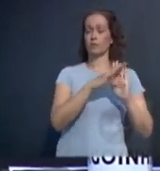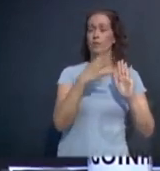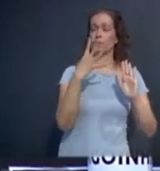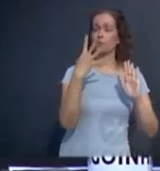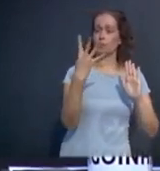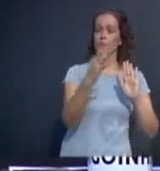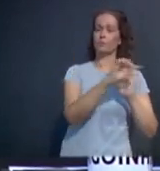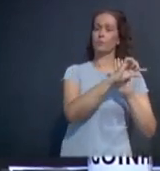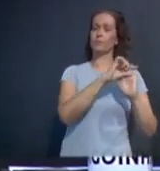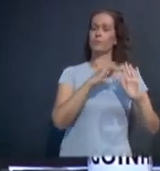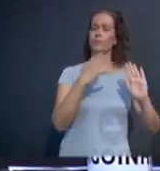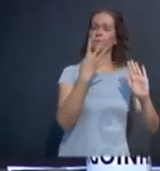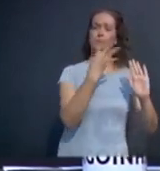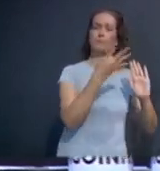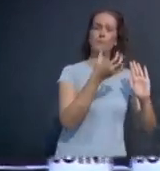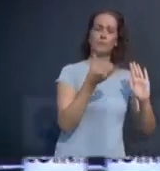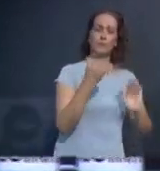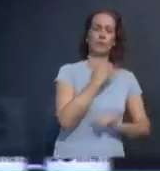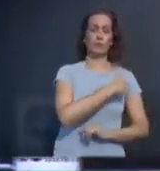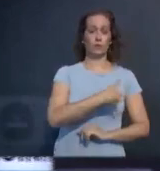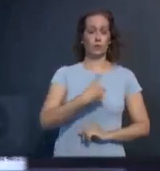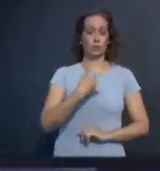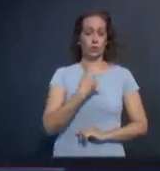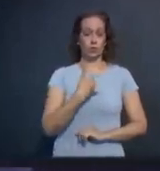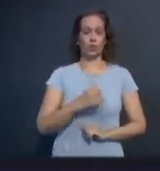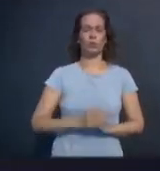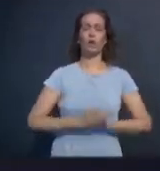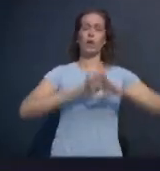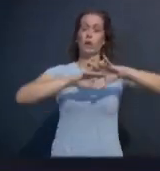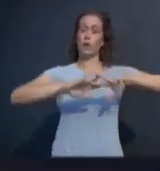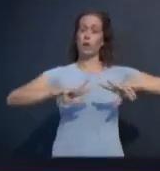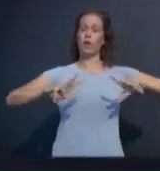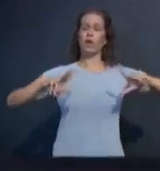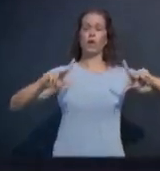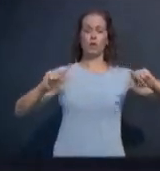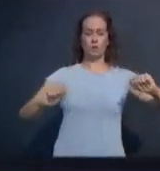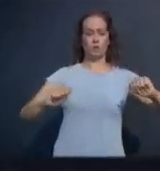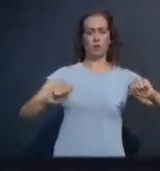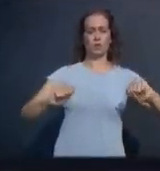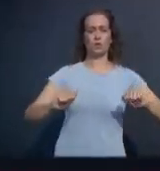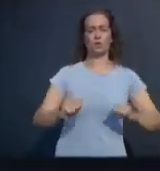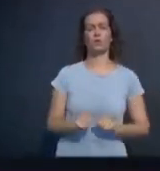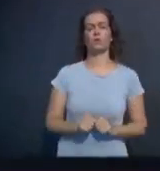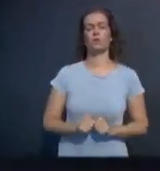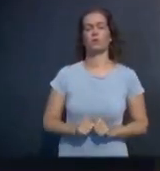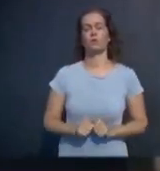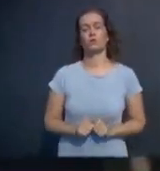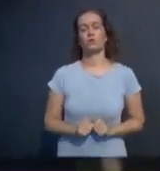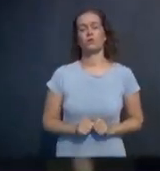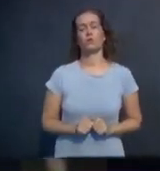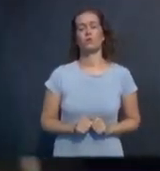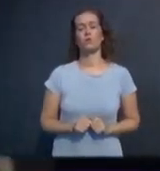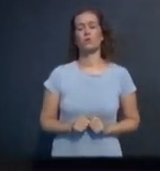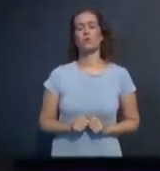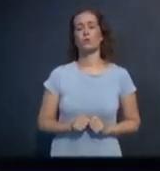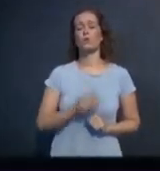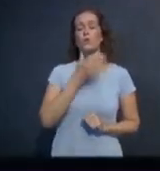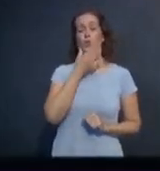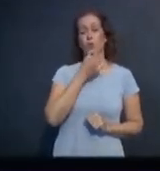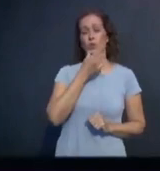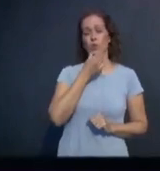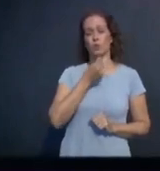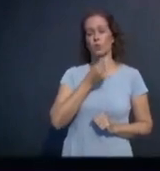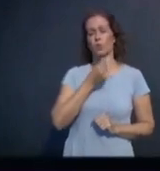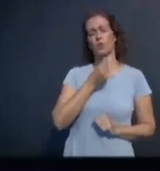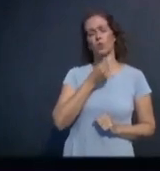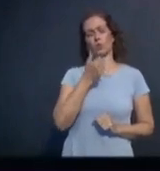verso 46. É a cura do oficial, do filho do oficial do rei. Dirigiu-se de novo a Caná